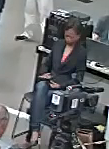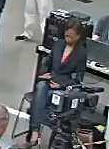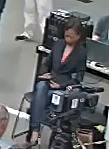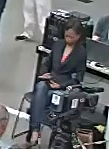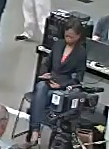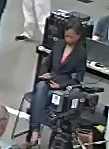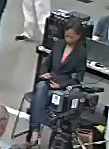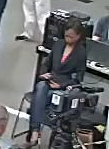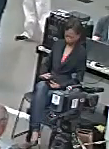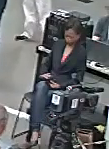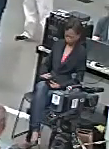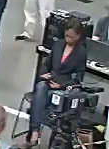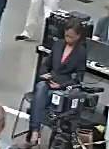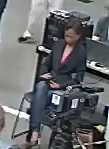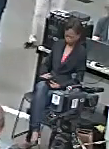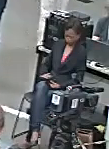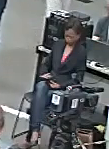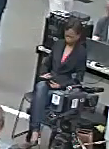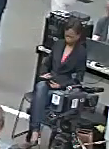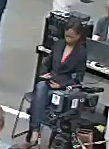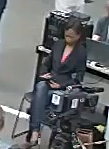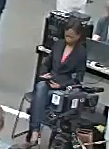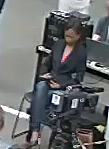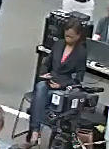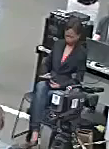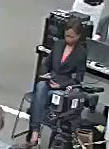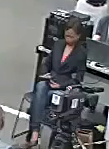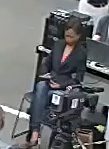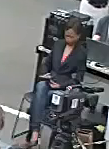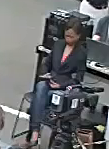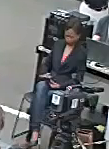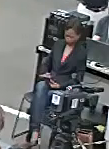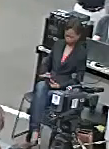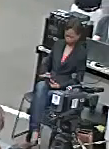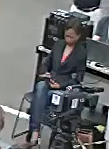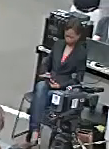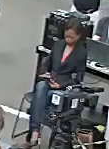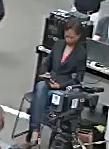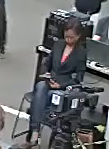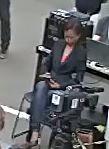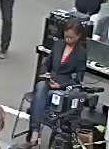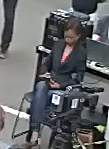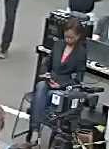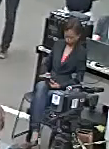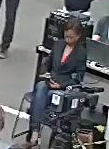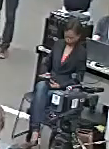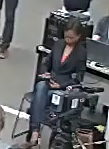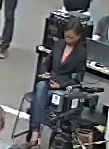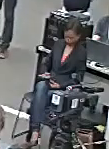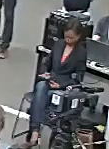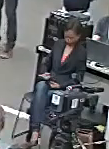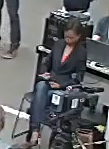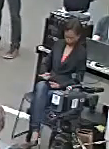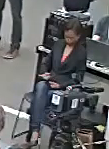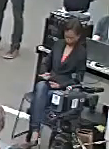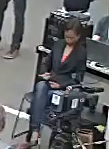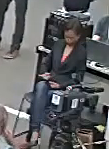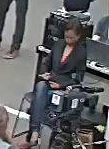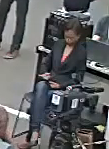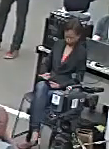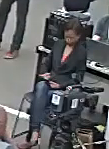quanto às condições de acessibilidade requer ainda que no caso do descumprimento do contrato de forma reiterado seja o